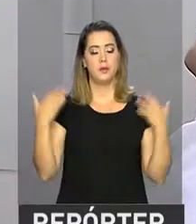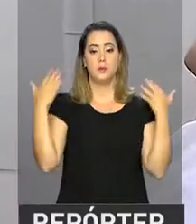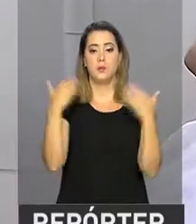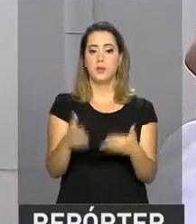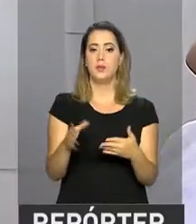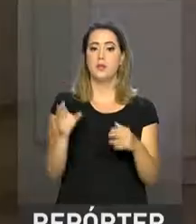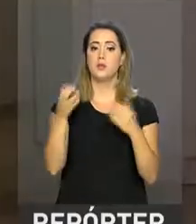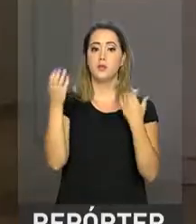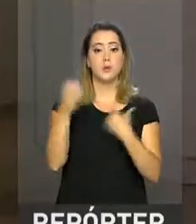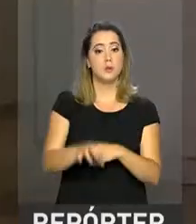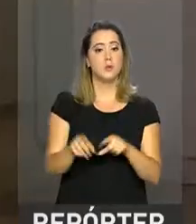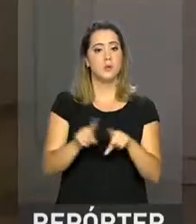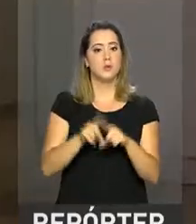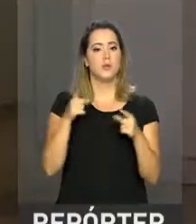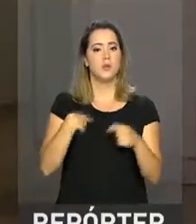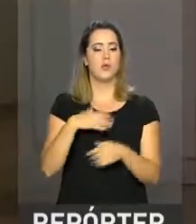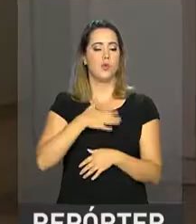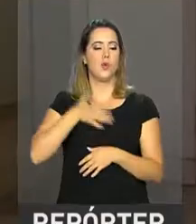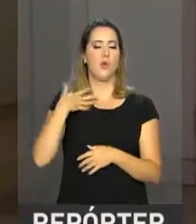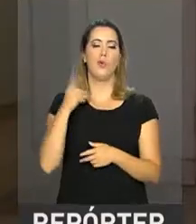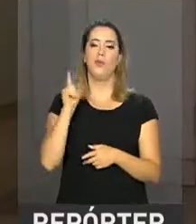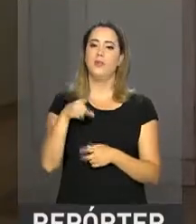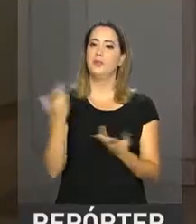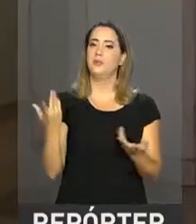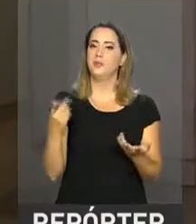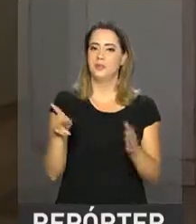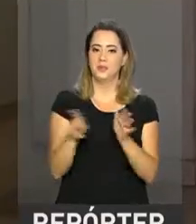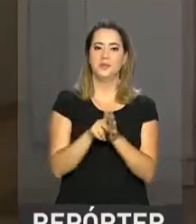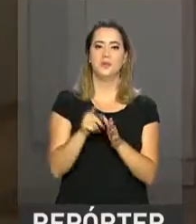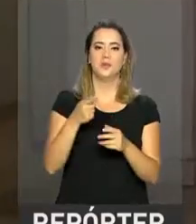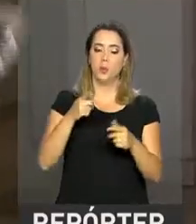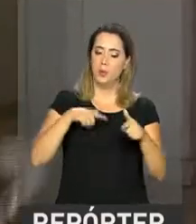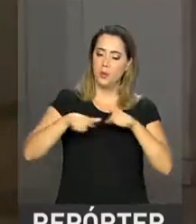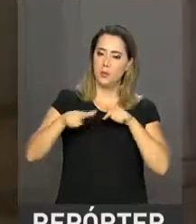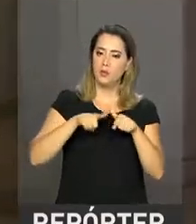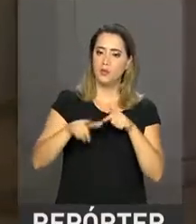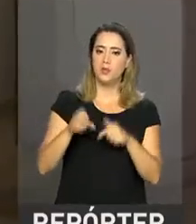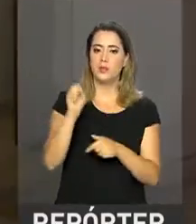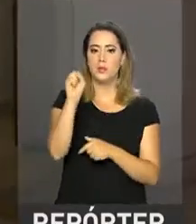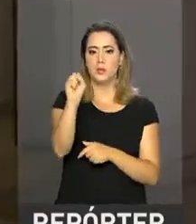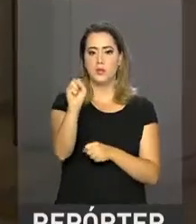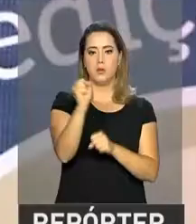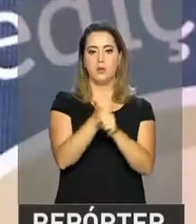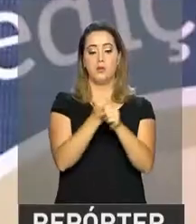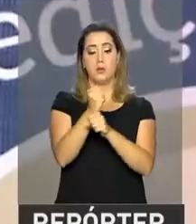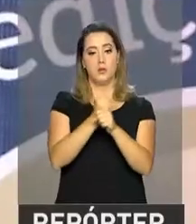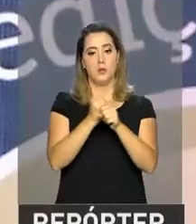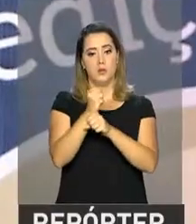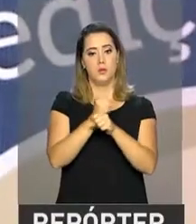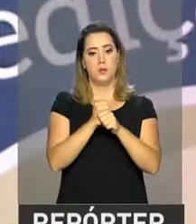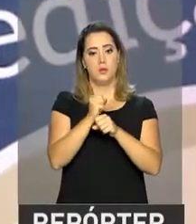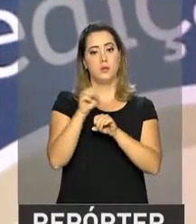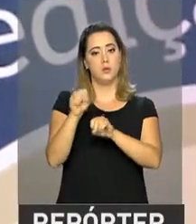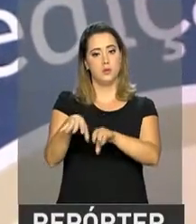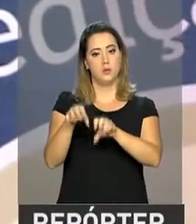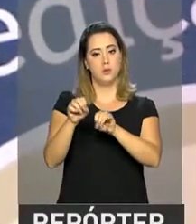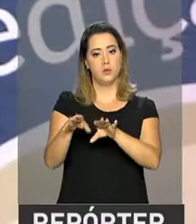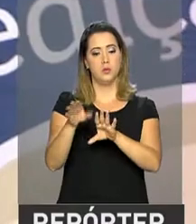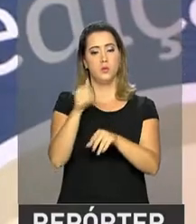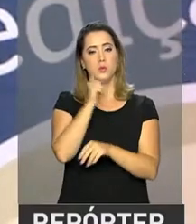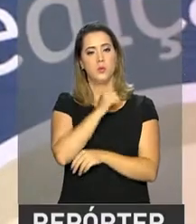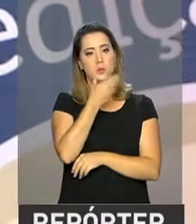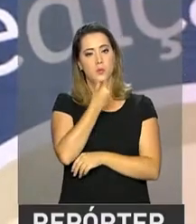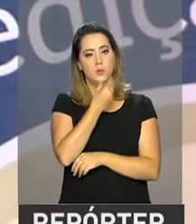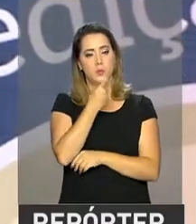do concurso, mas tem orgulho mesmo é da função que exerce há 8 anos na educação de meninos e meninas